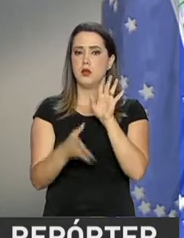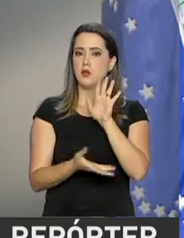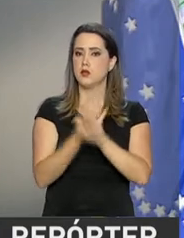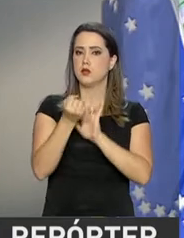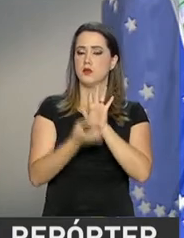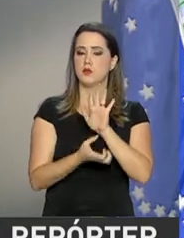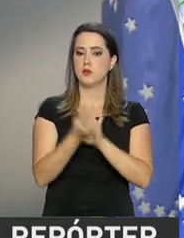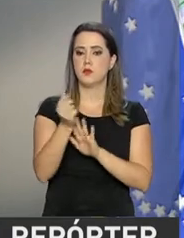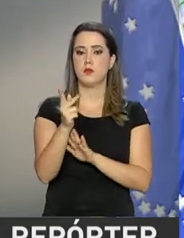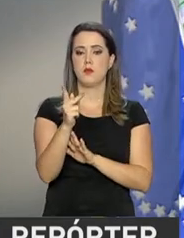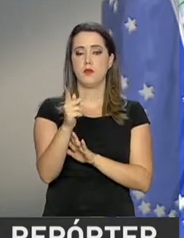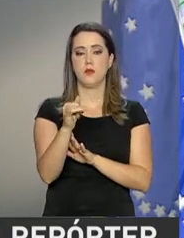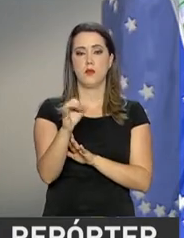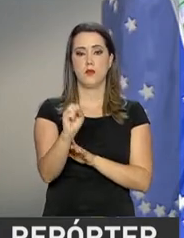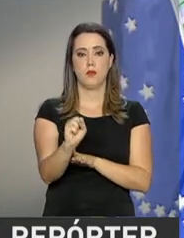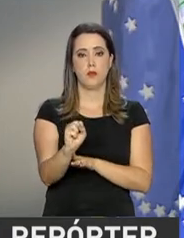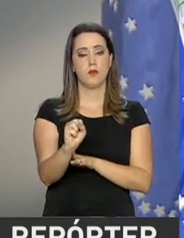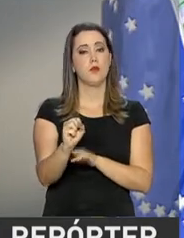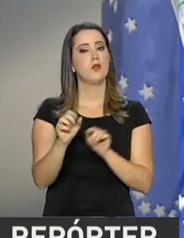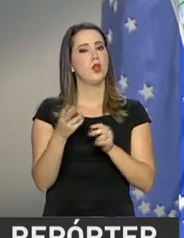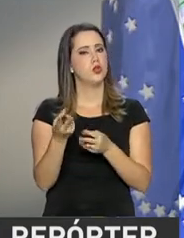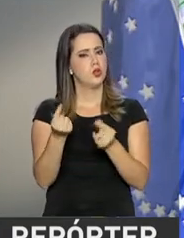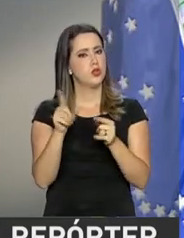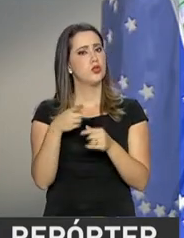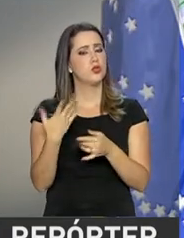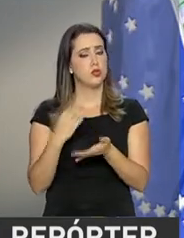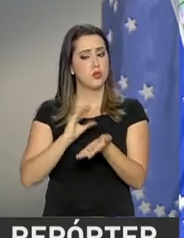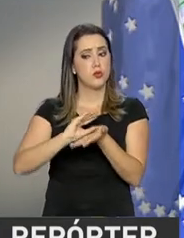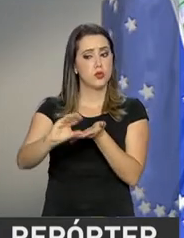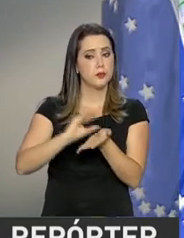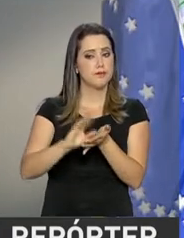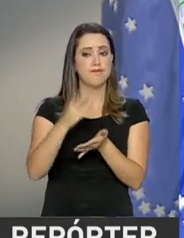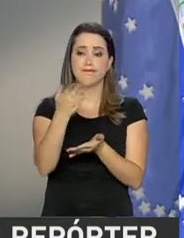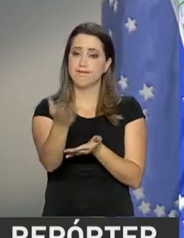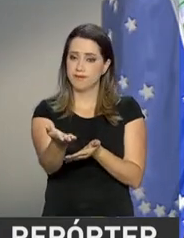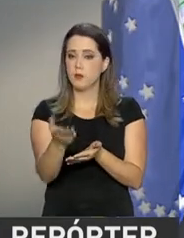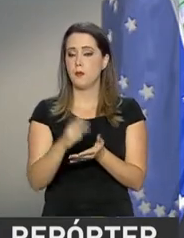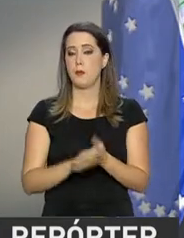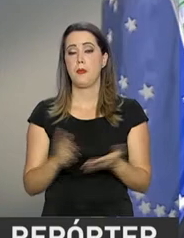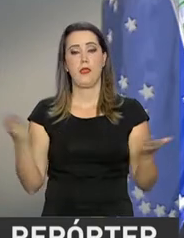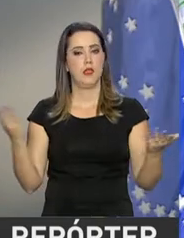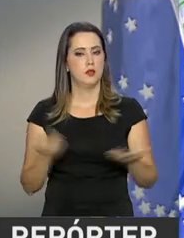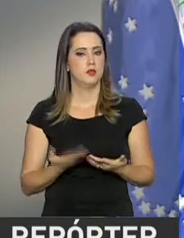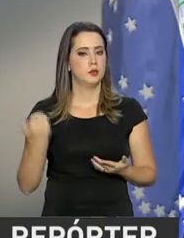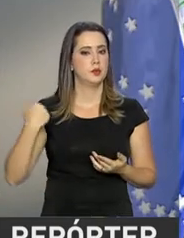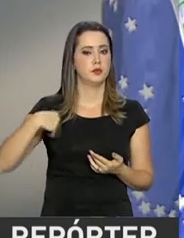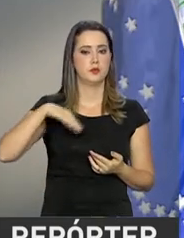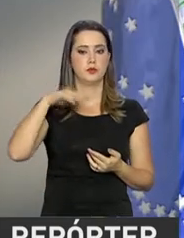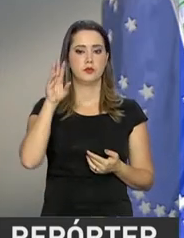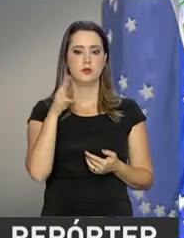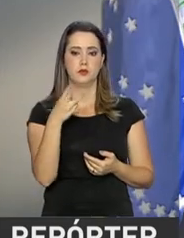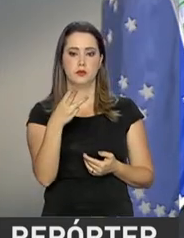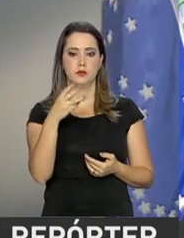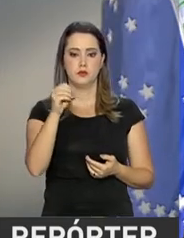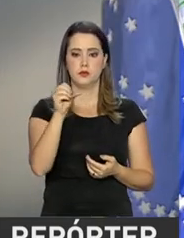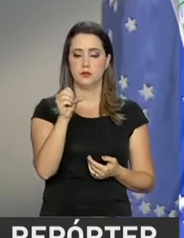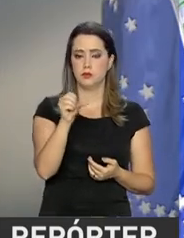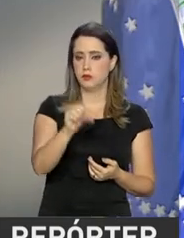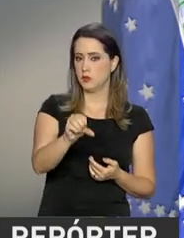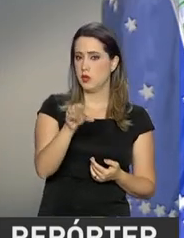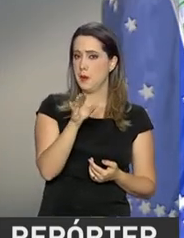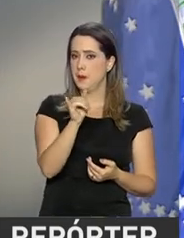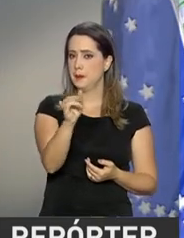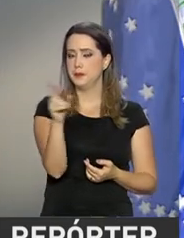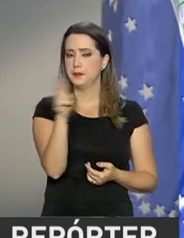saques do pis pasep o dinheiro foi direto para o seu bolso agora são mais 39 bilhões